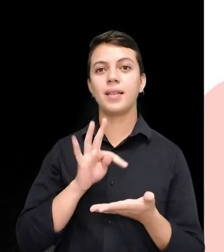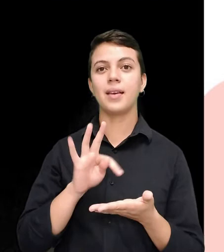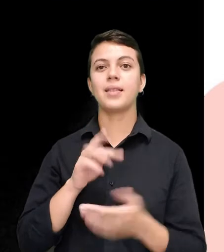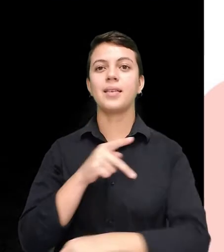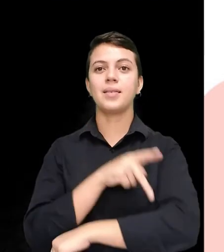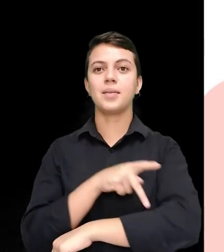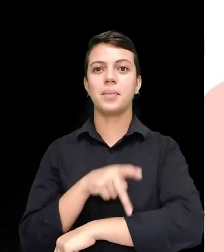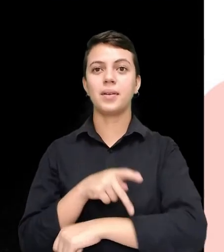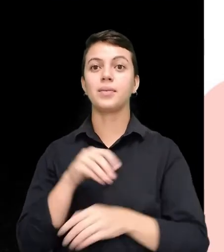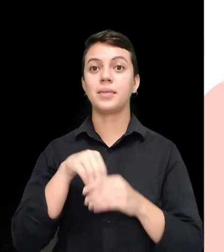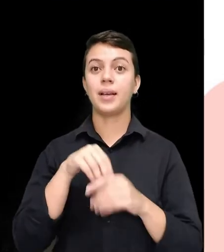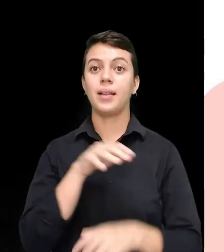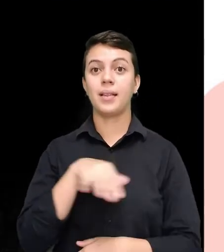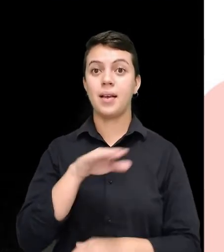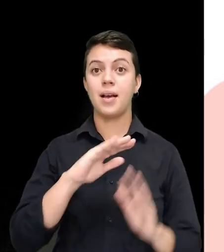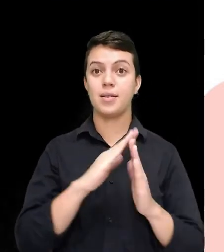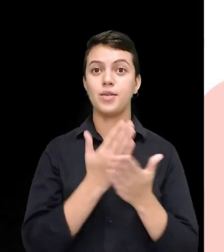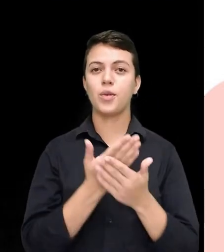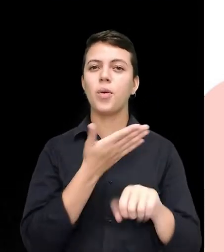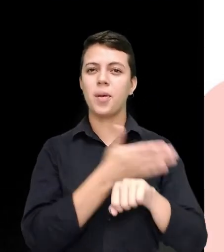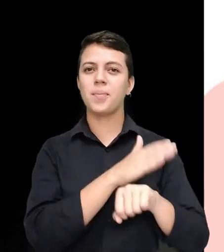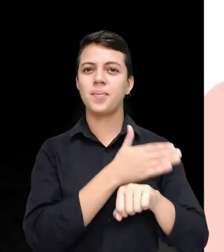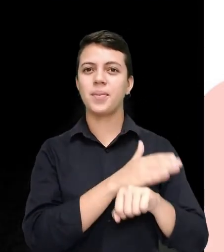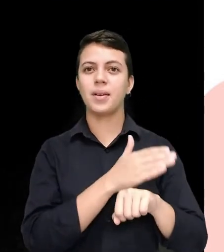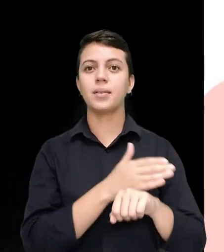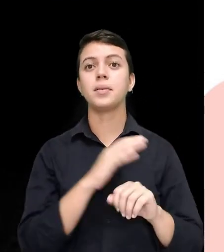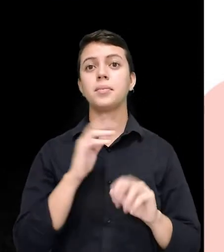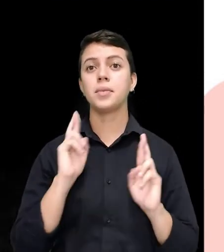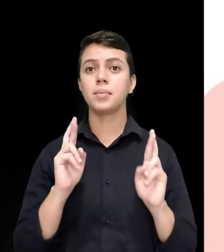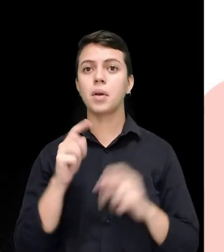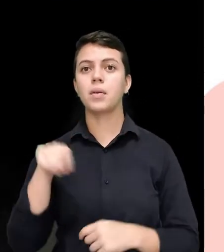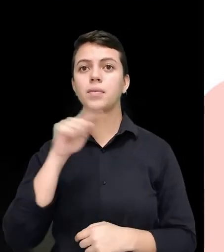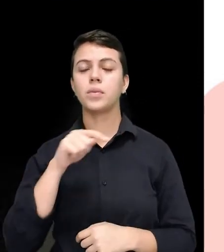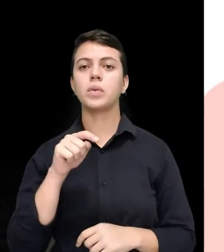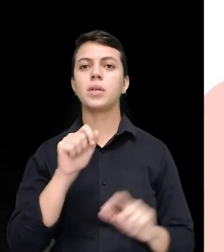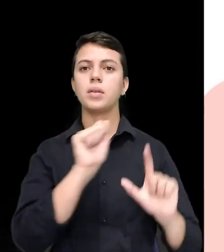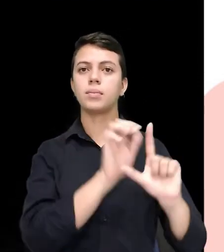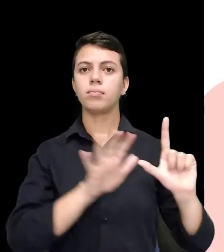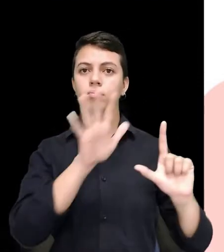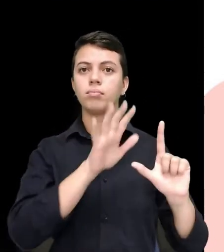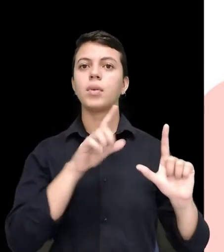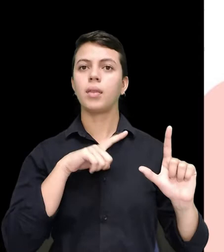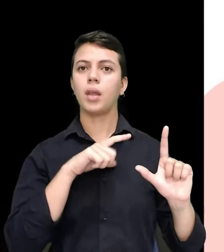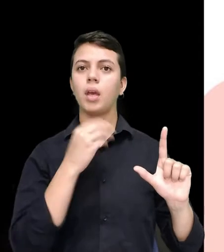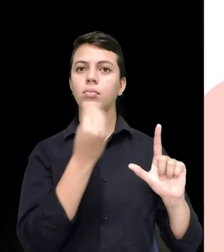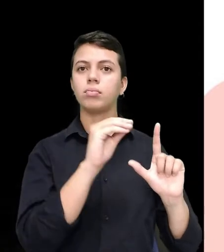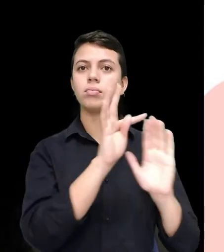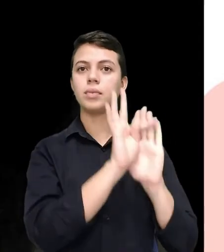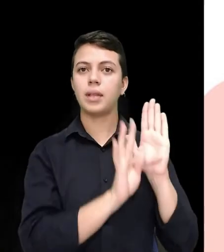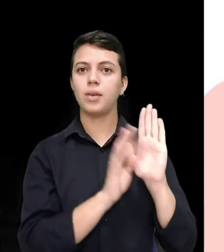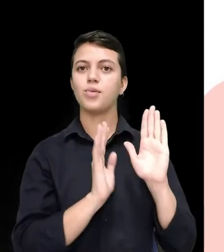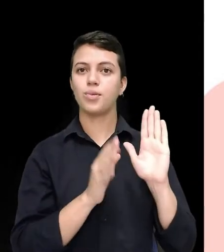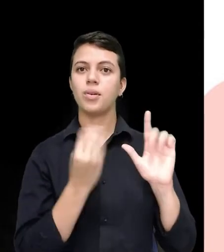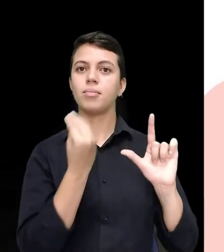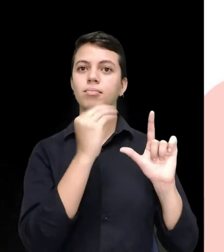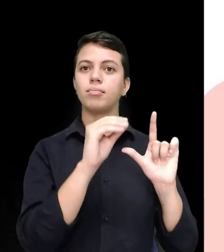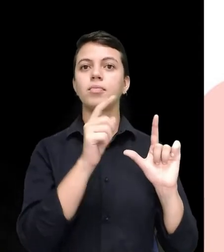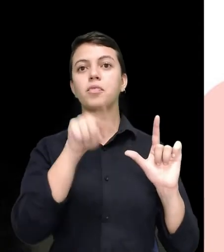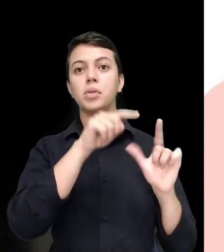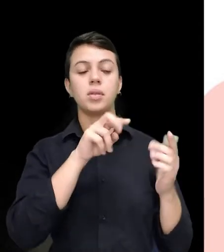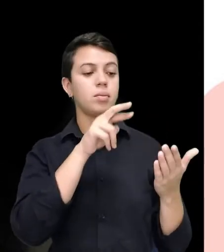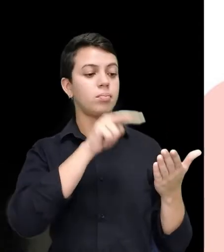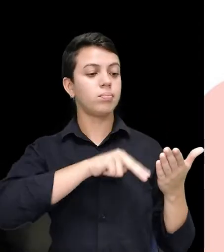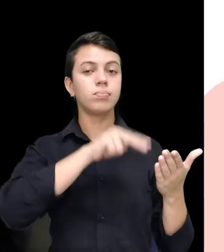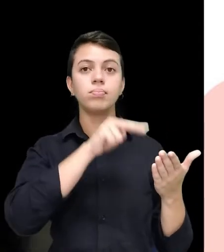todos vocês já fizeram a leitura dos textos que estão na plataforma, então será mais um momento de reflexões para